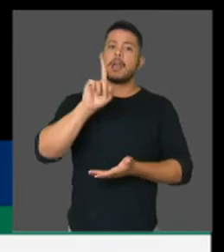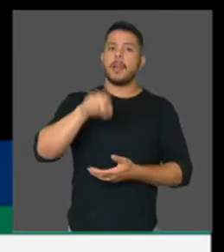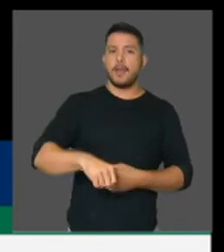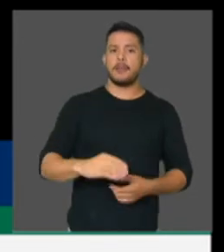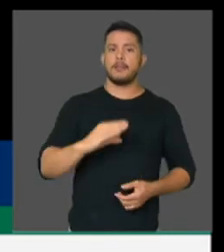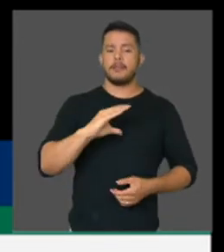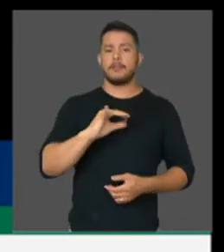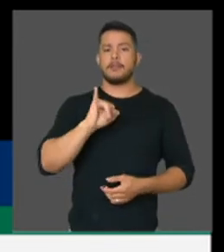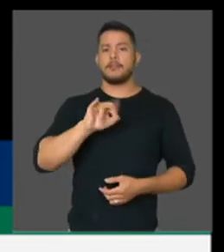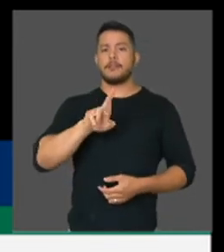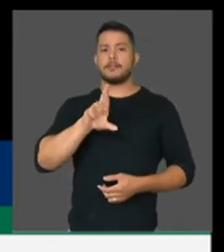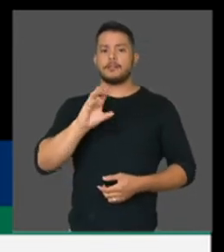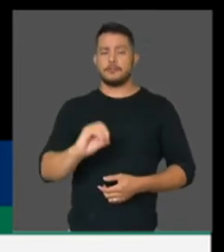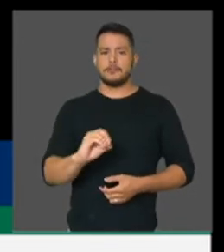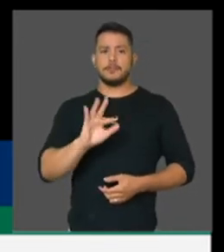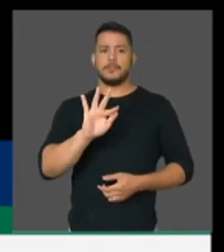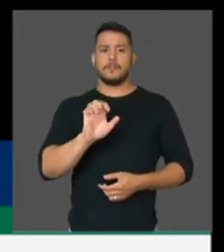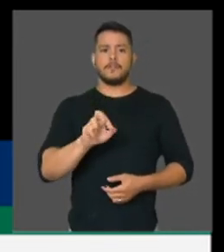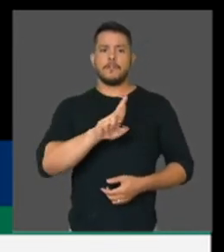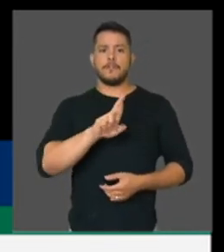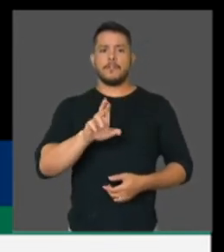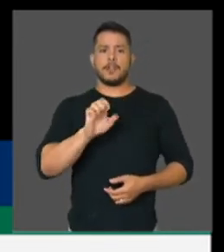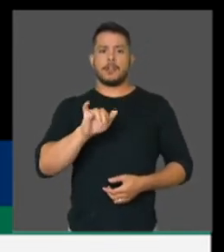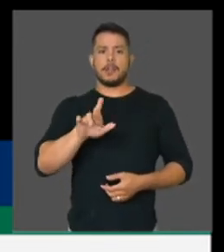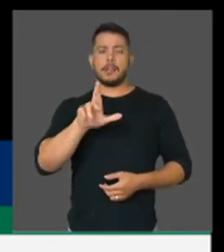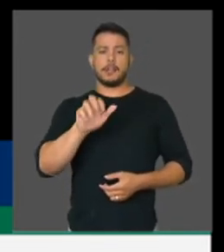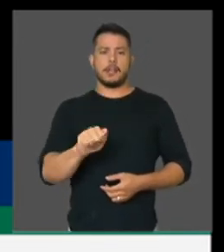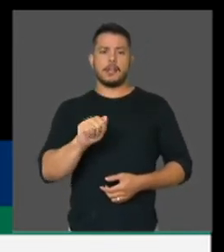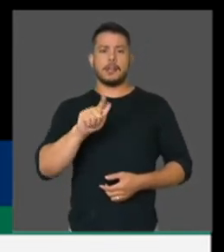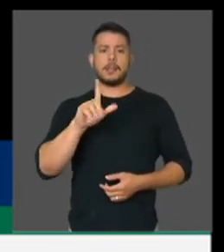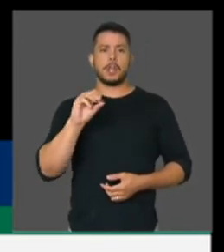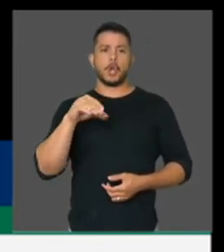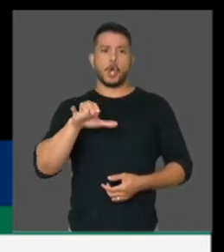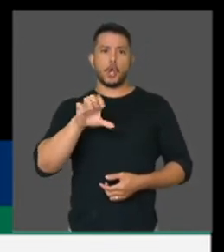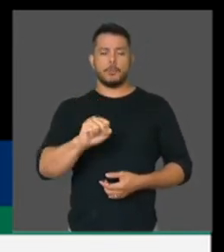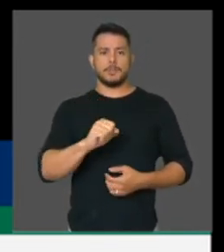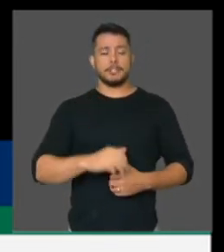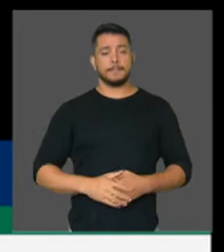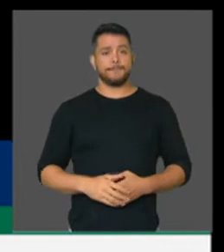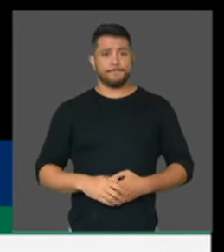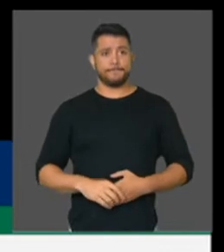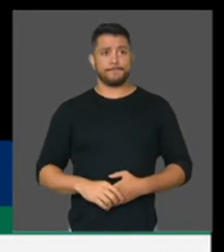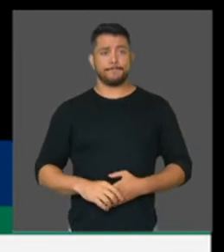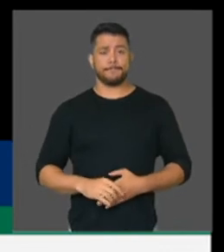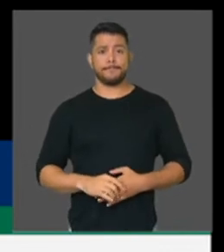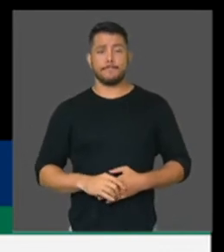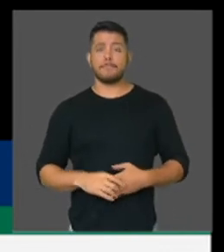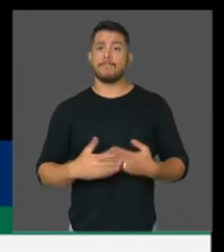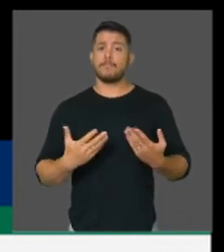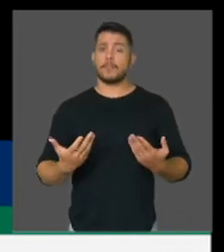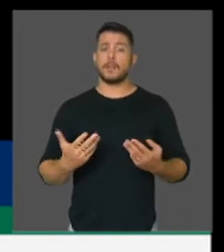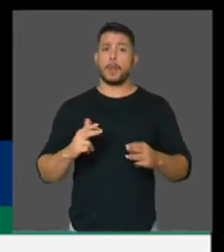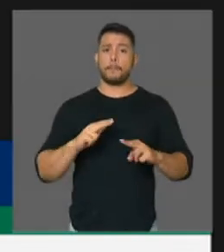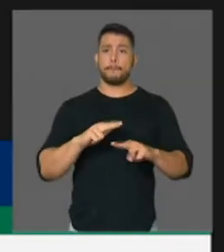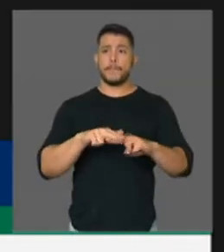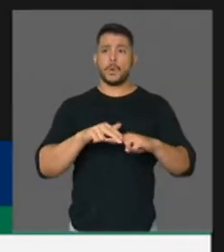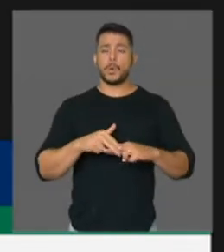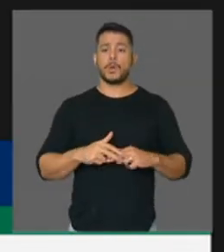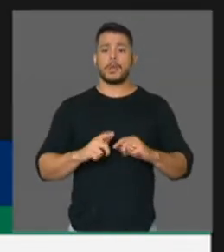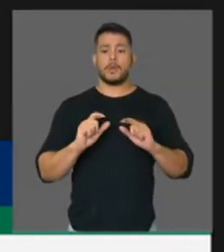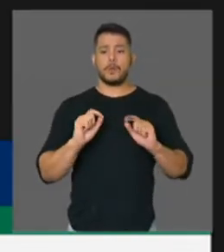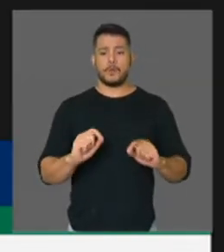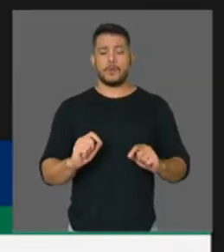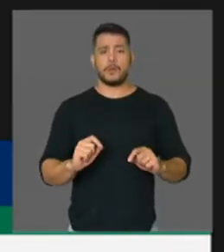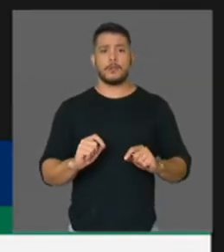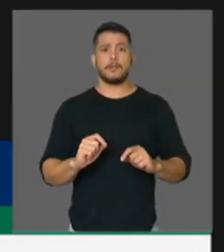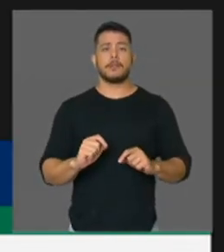é Ciro Ferreira Gomes. Não tenho absolutamente dúvida. Até porque nessa conjugação do tempo, do